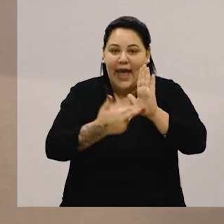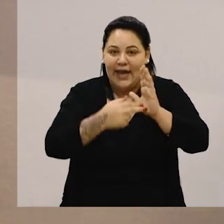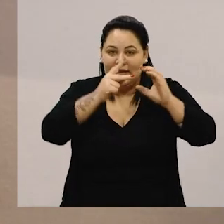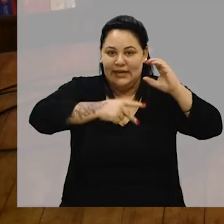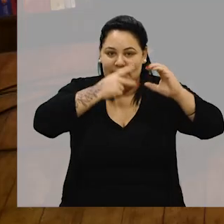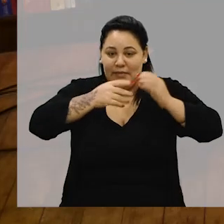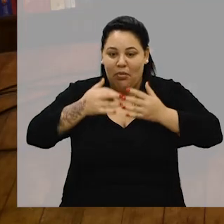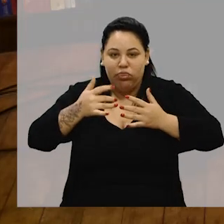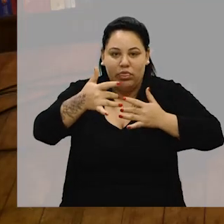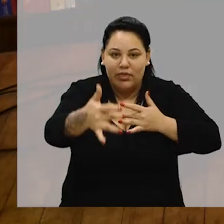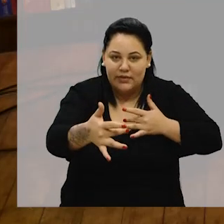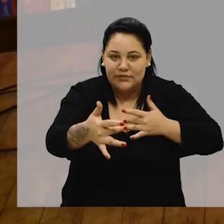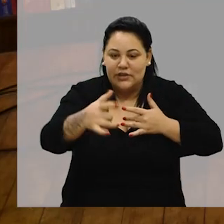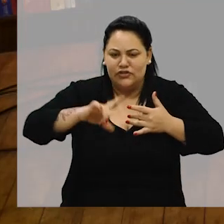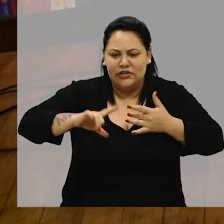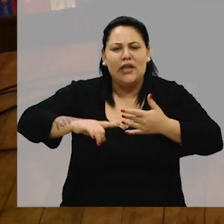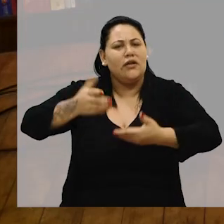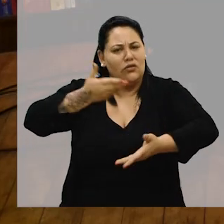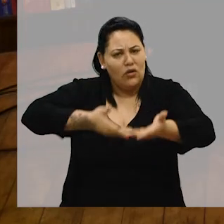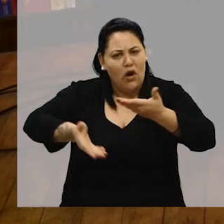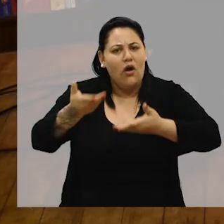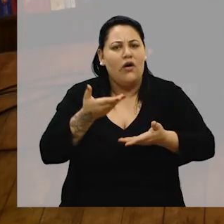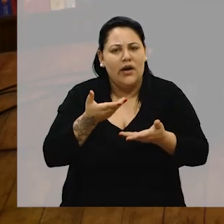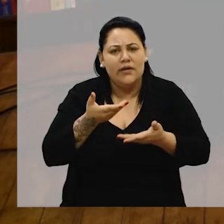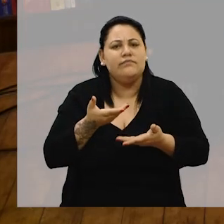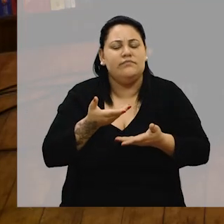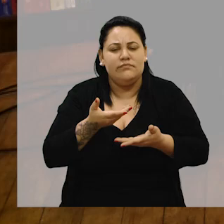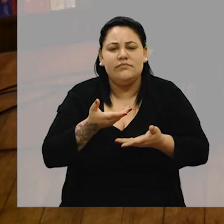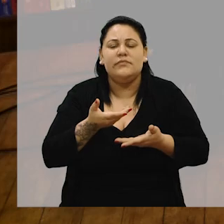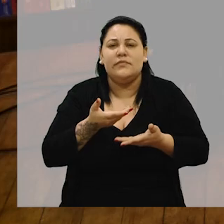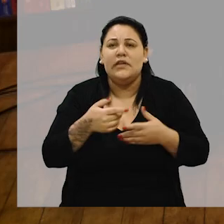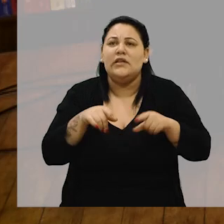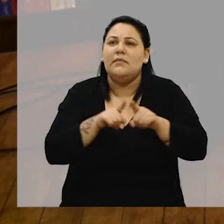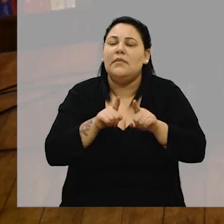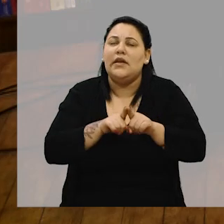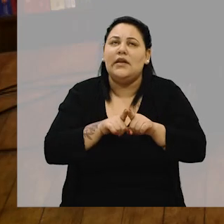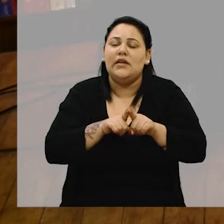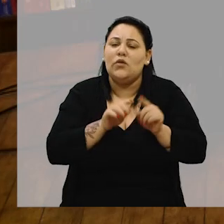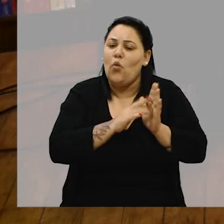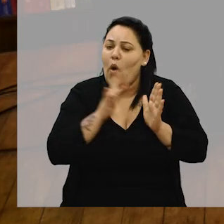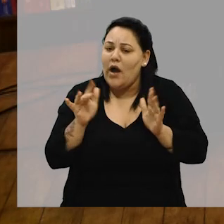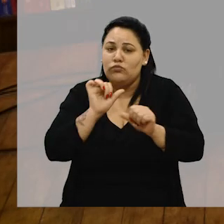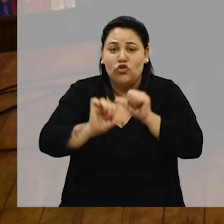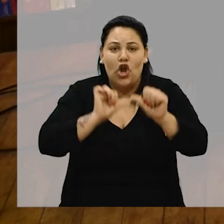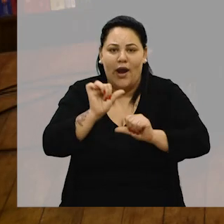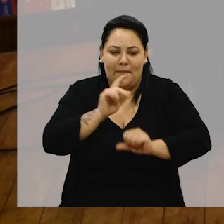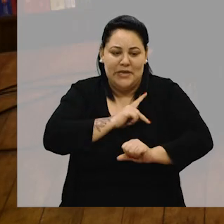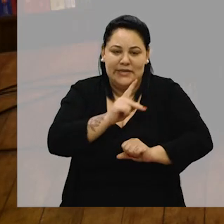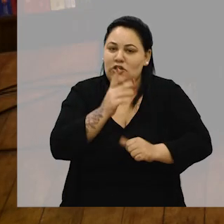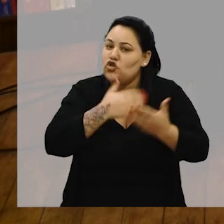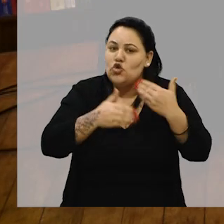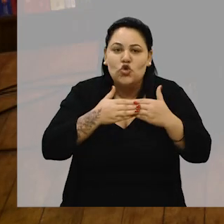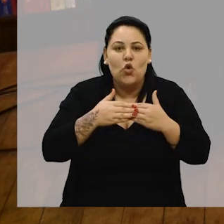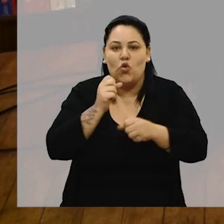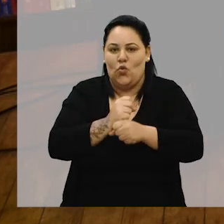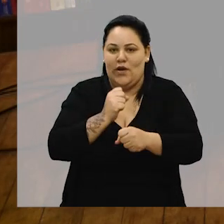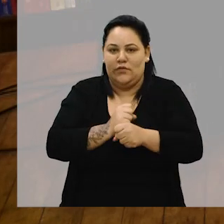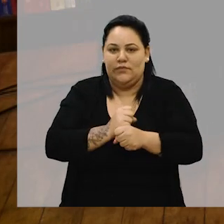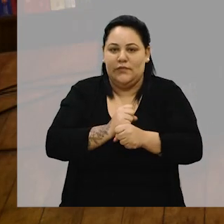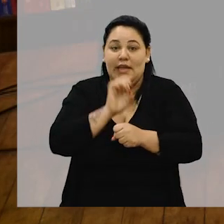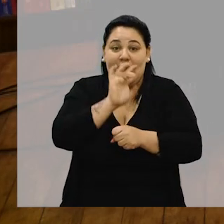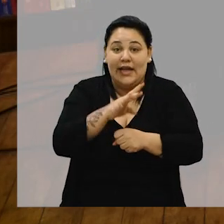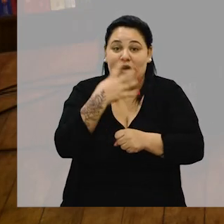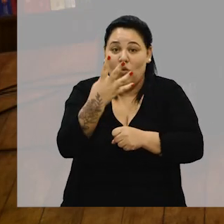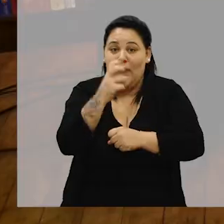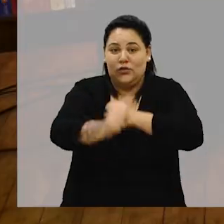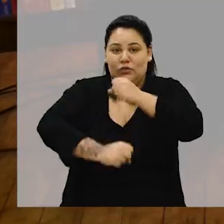dos anos, e nós temos trocas de presidentes e de gestões a cada ano, e a cada 4 anos